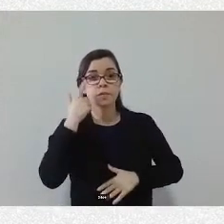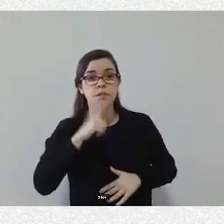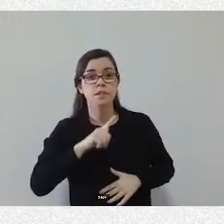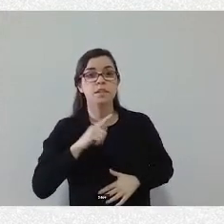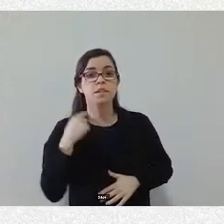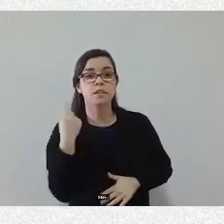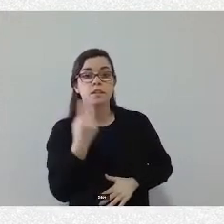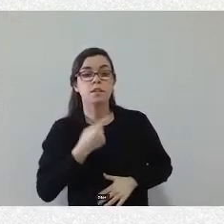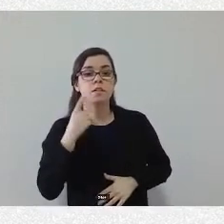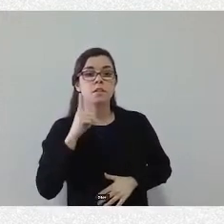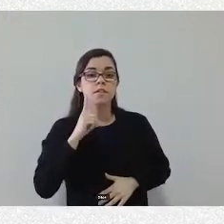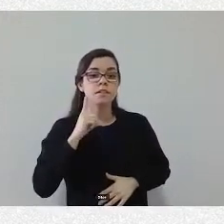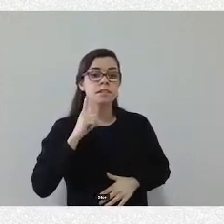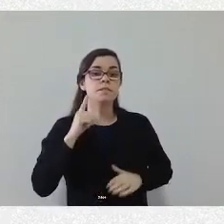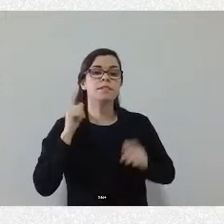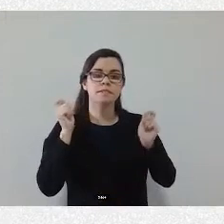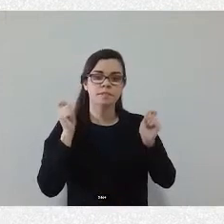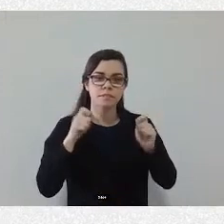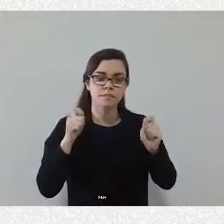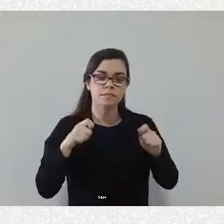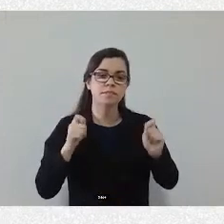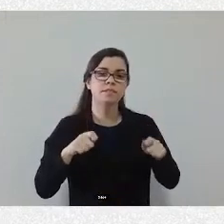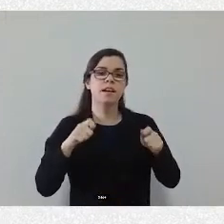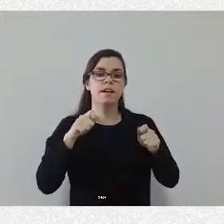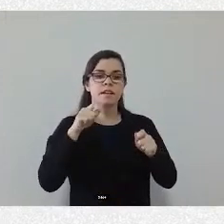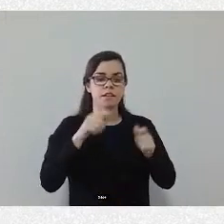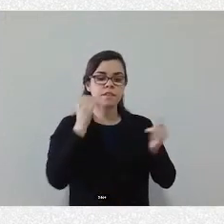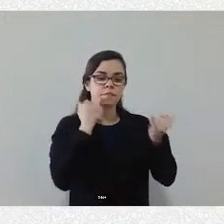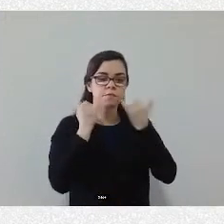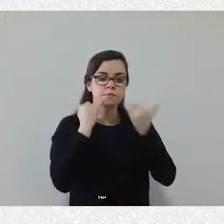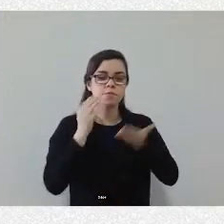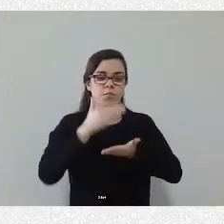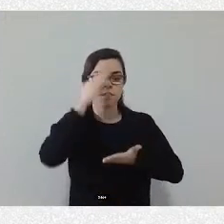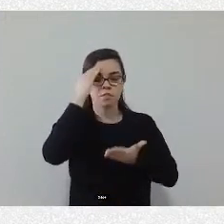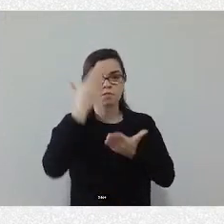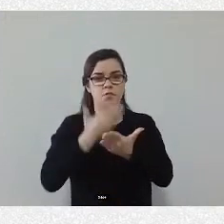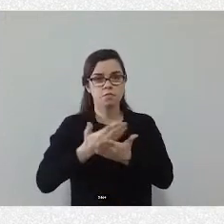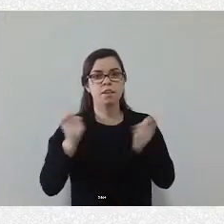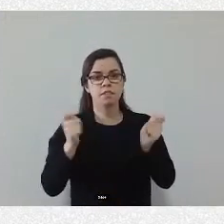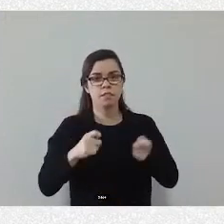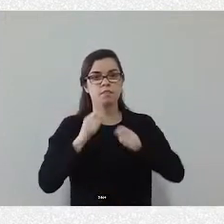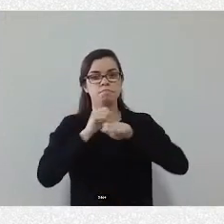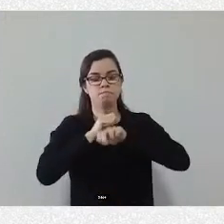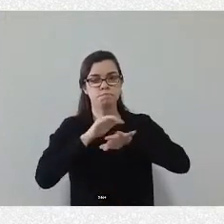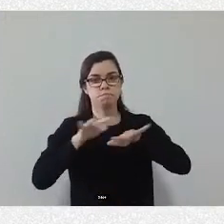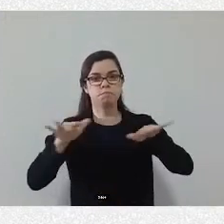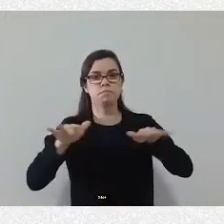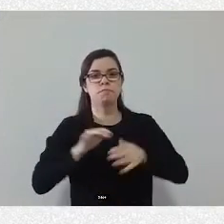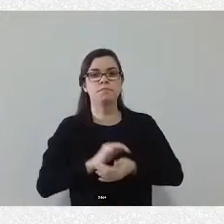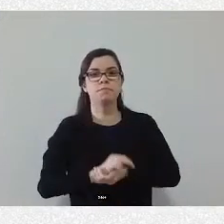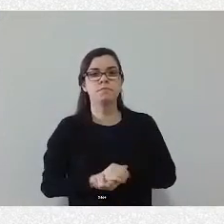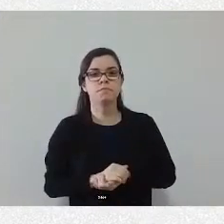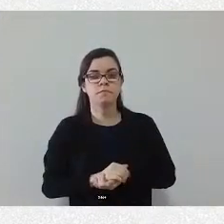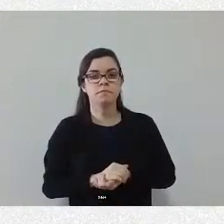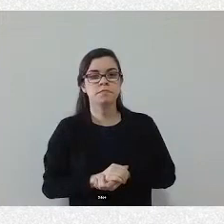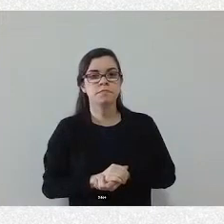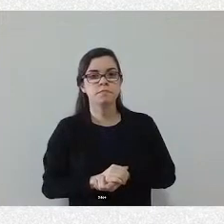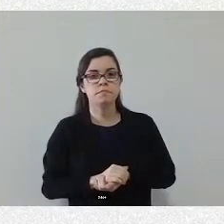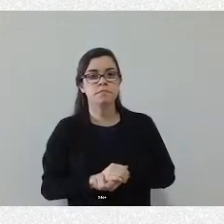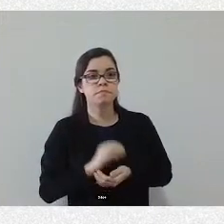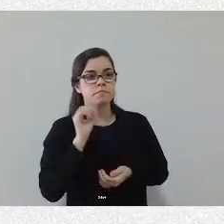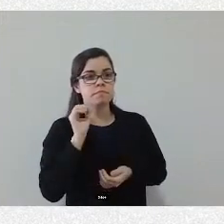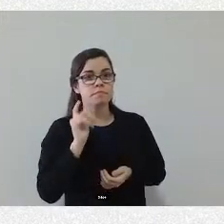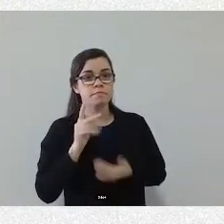mais legitimidade desses dados para poder passar aí para a população geral. Ok, obrigado.